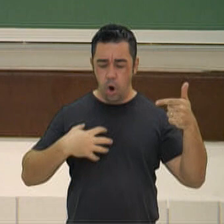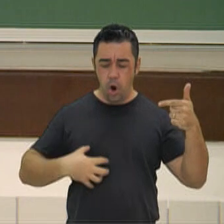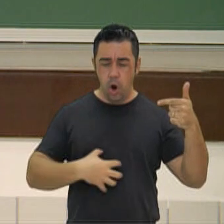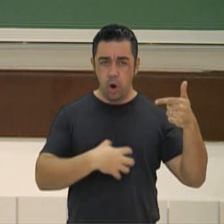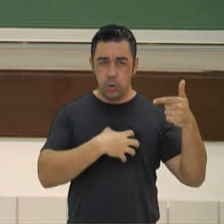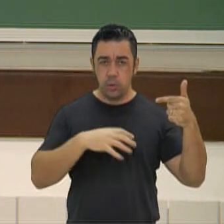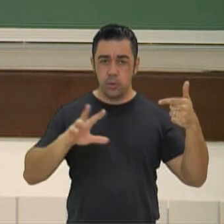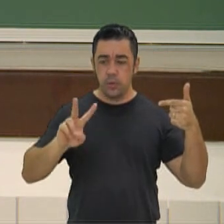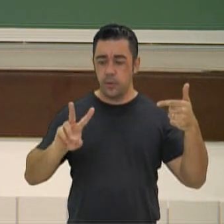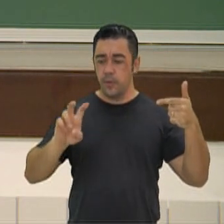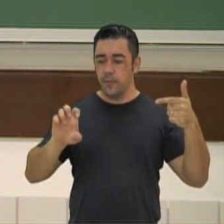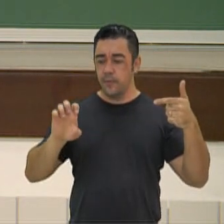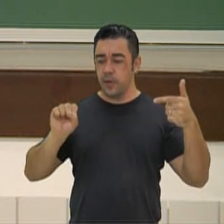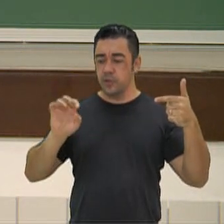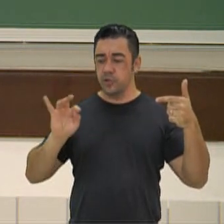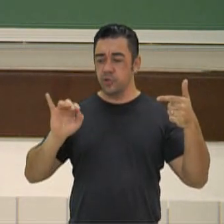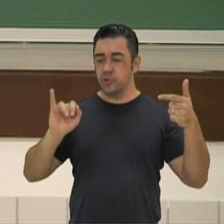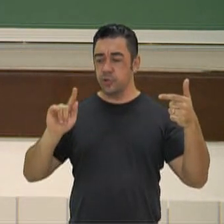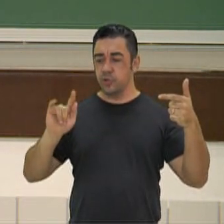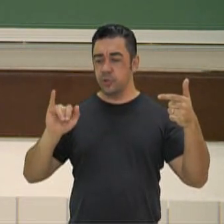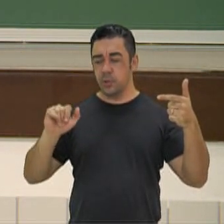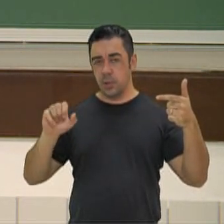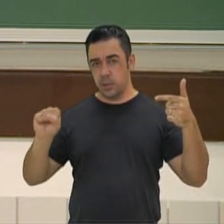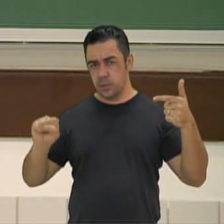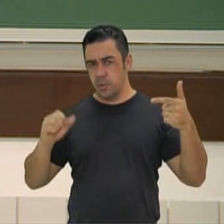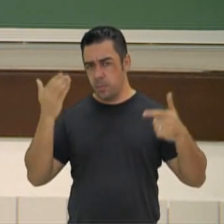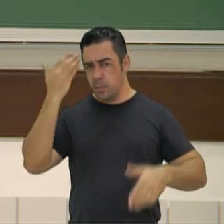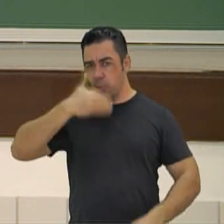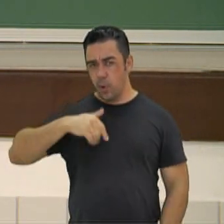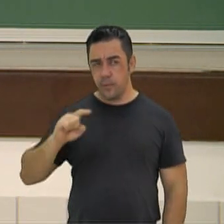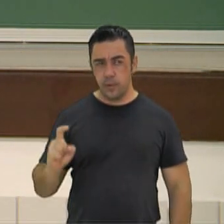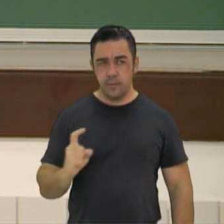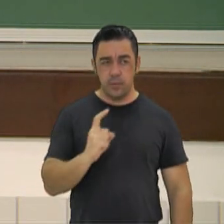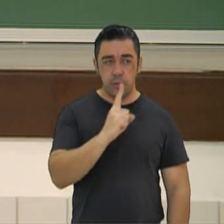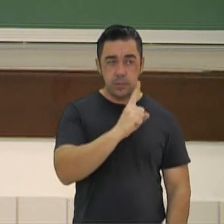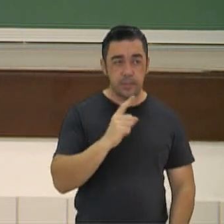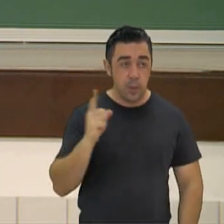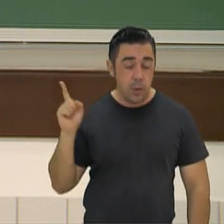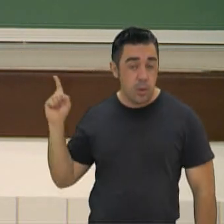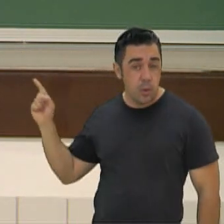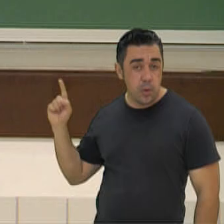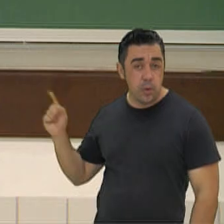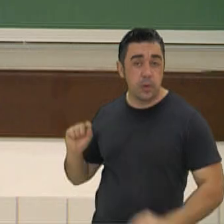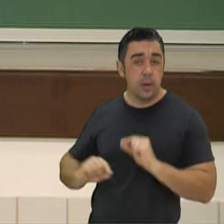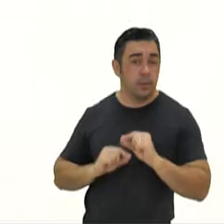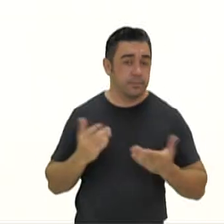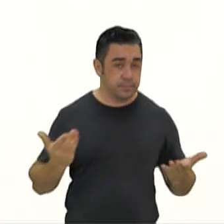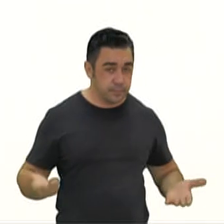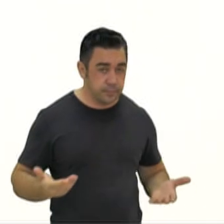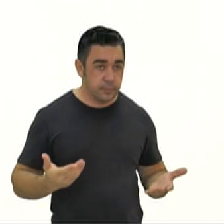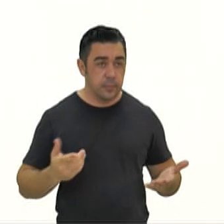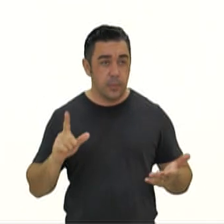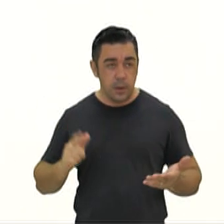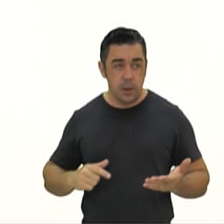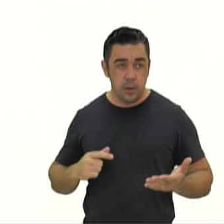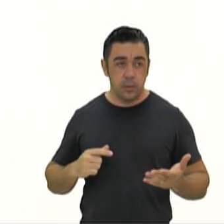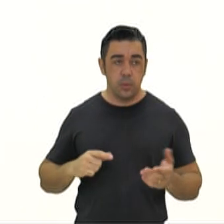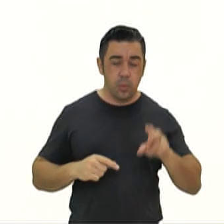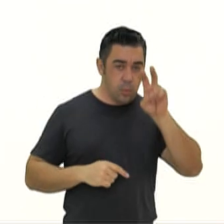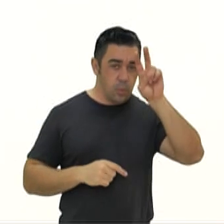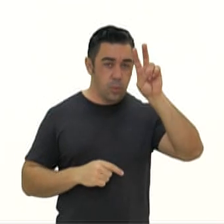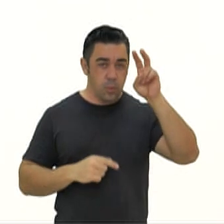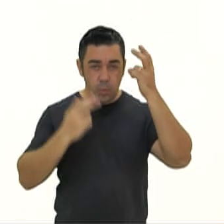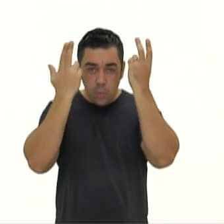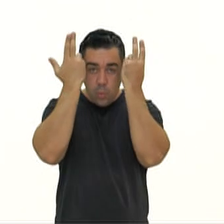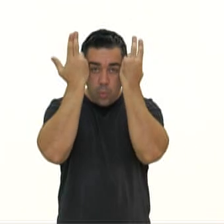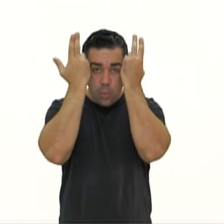órgãos vestigiais e como que eles provam que a evolução aconteceu? Então, aqui nós temos um intestino de um coelho,